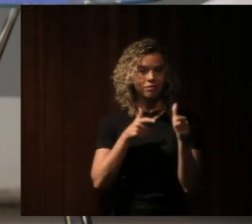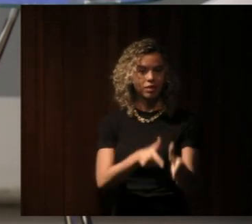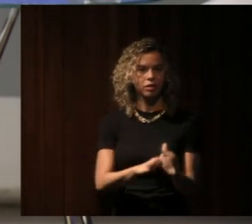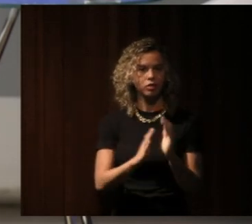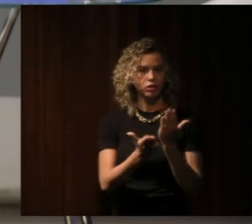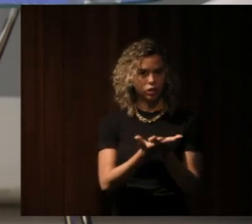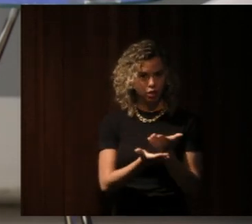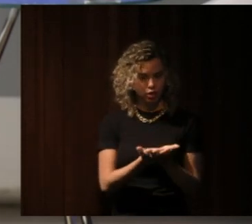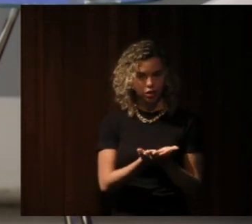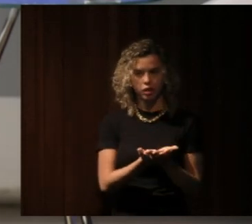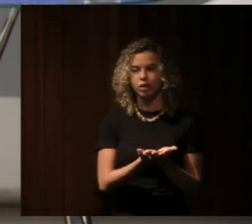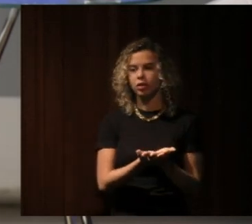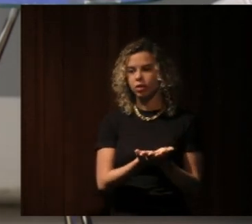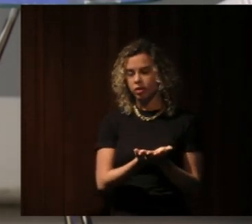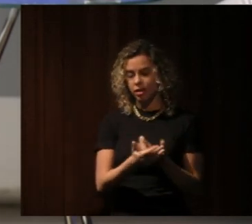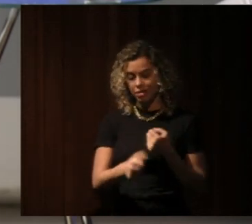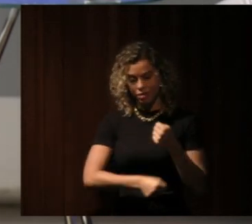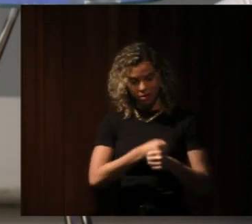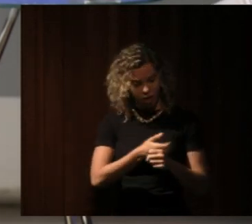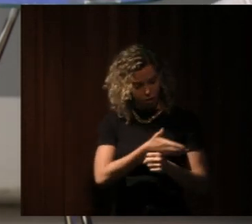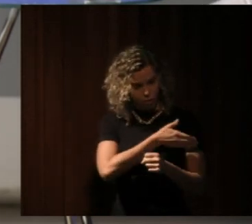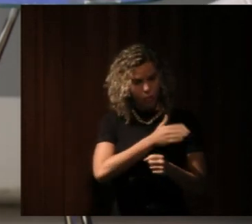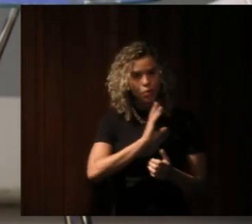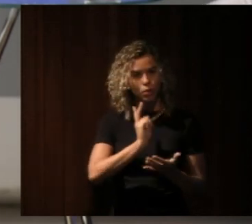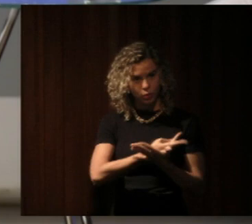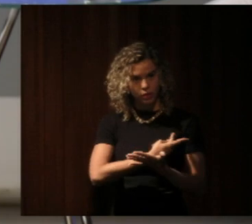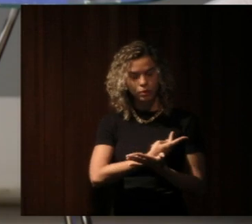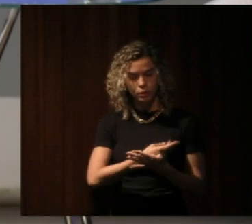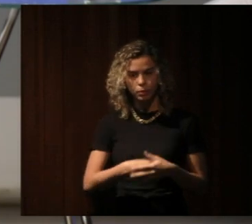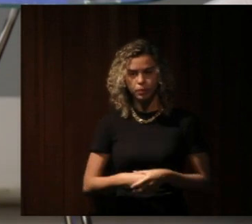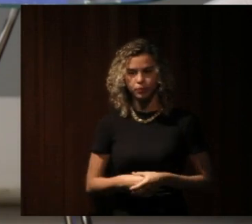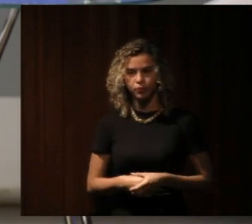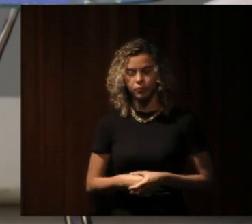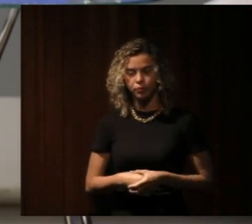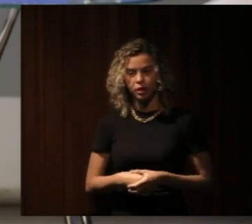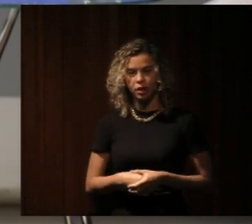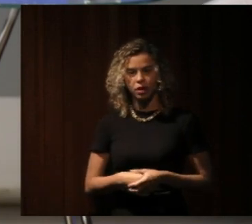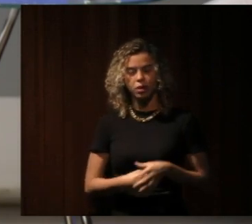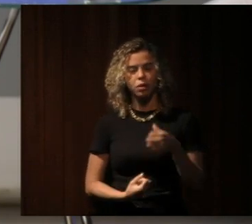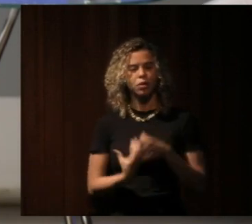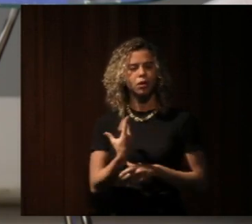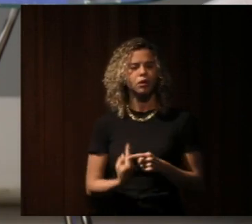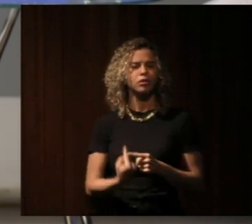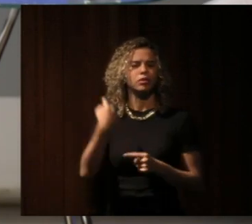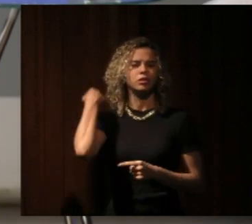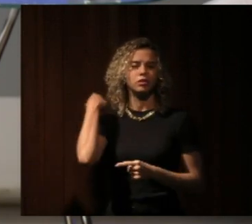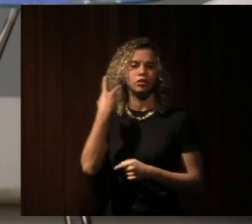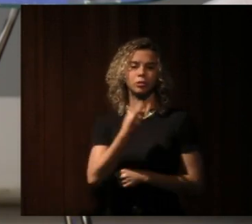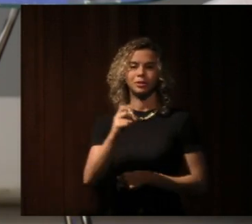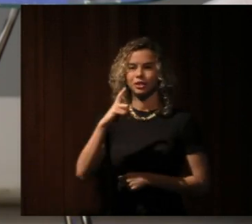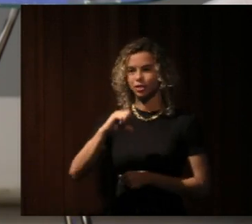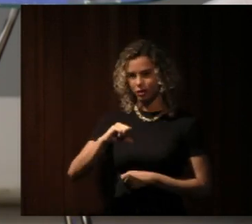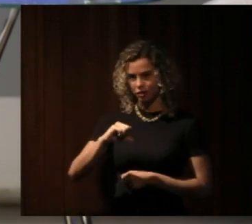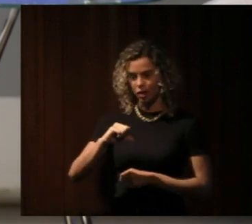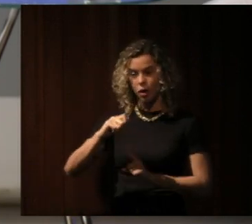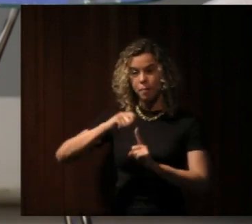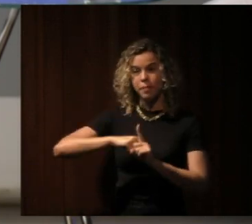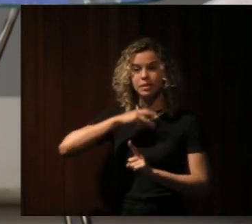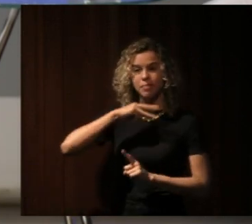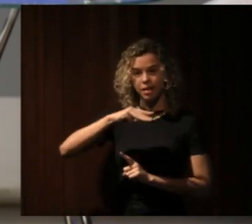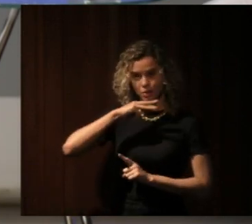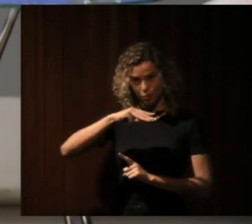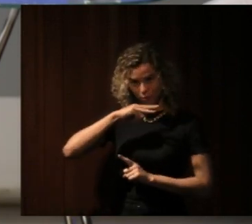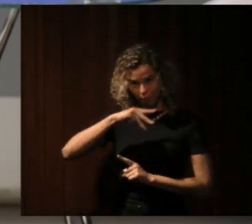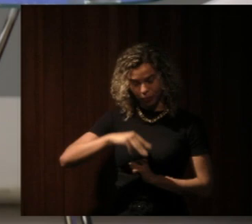eh que aconteceram esse ano ela eh tem origem lá em 2019 ela começou em março de